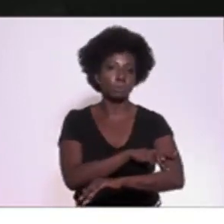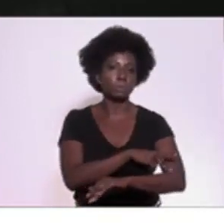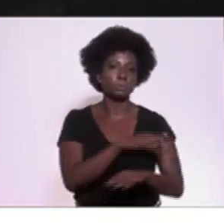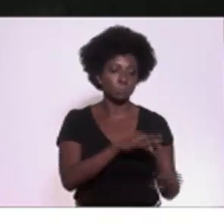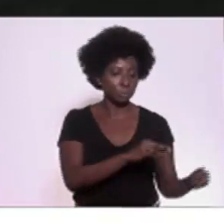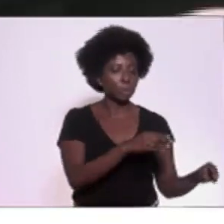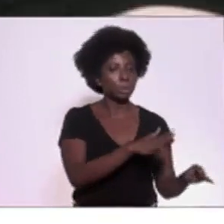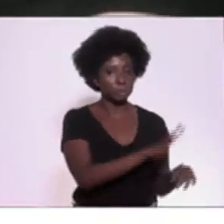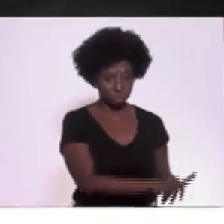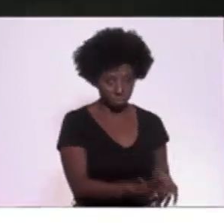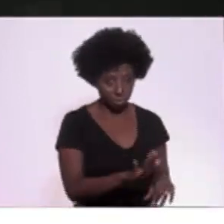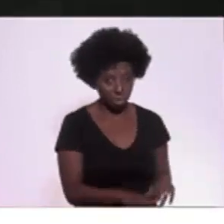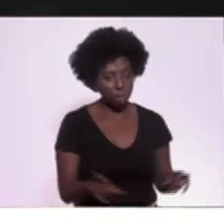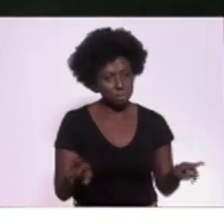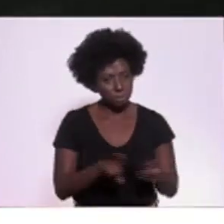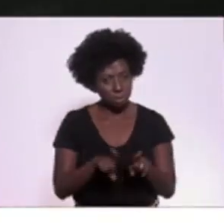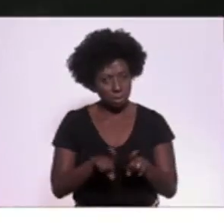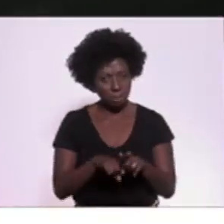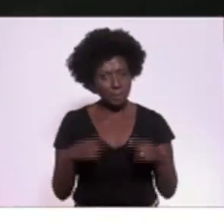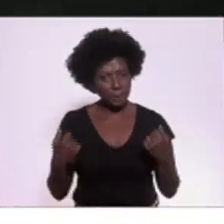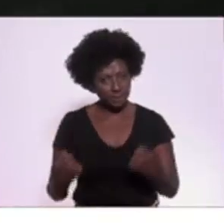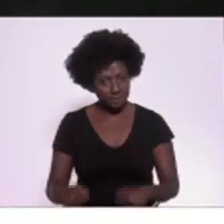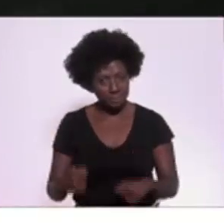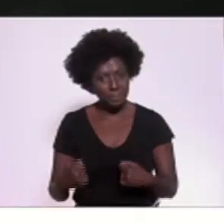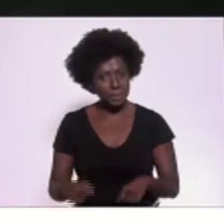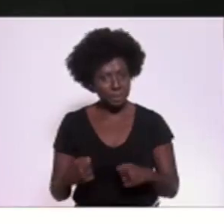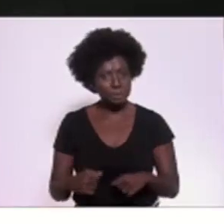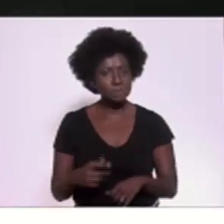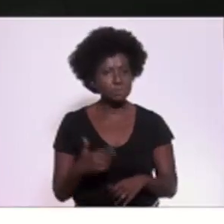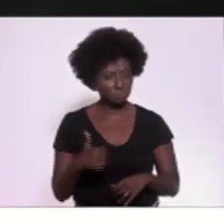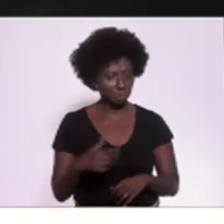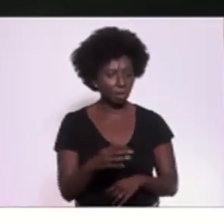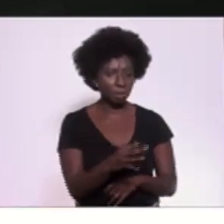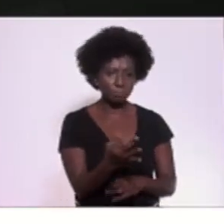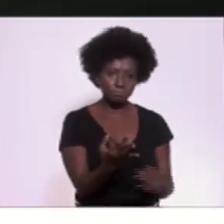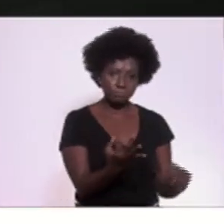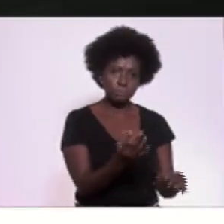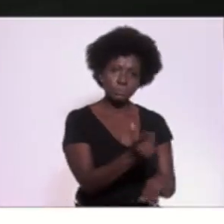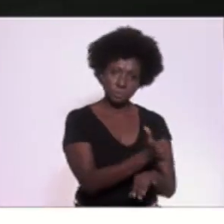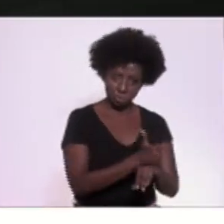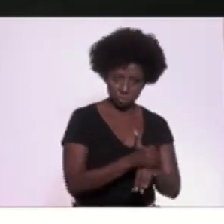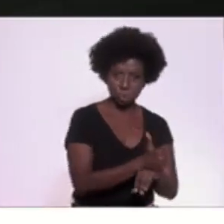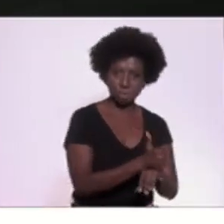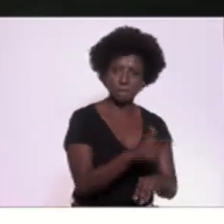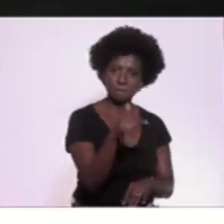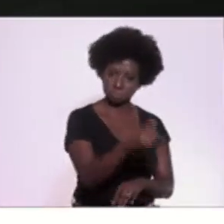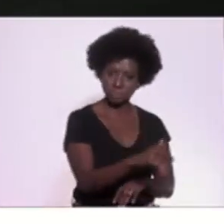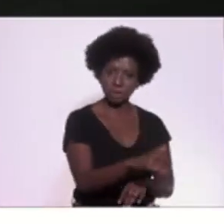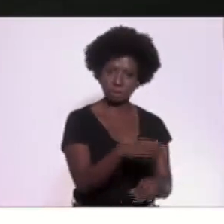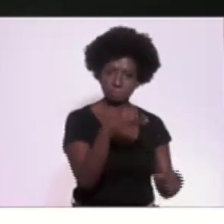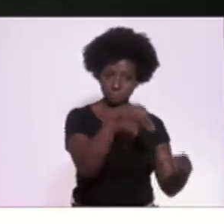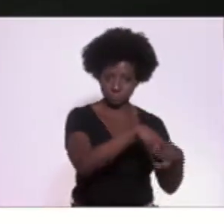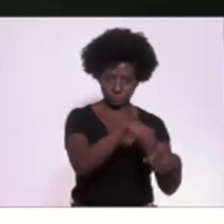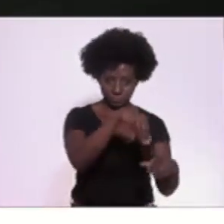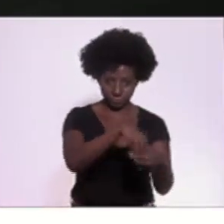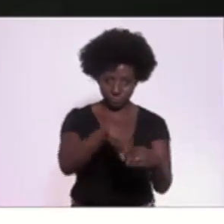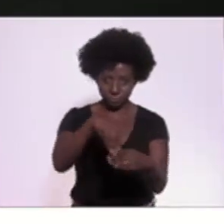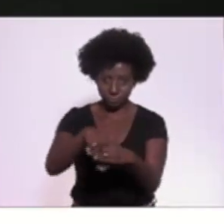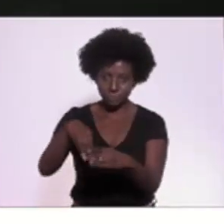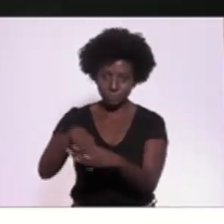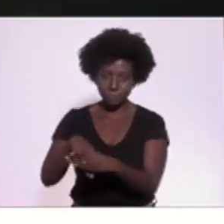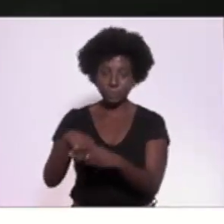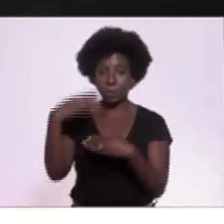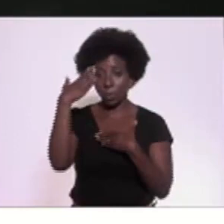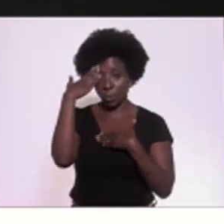receber essas crianças que precisam também ser dignificadas com os projetos de lei que aqui votamos. Muito obrigada, senhor presidente, e obrigada